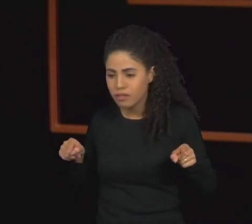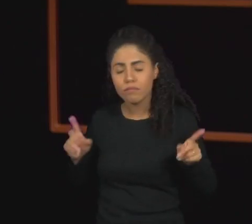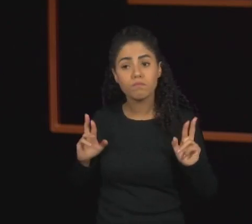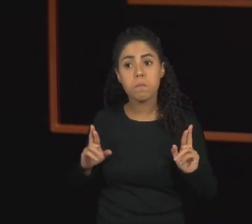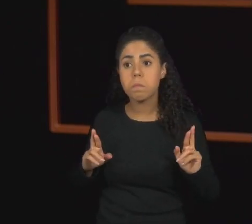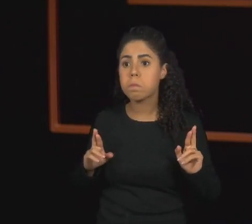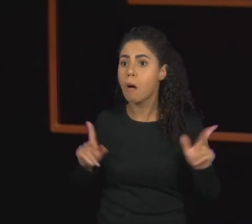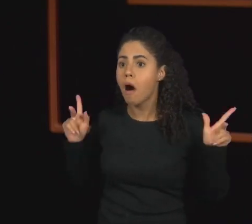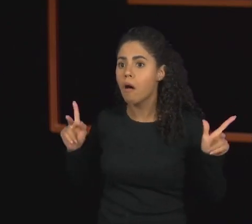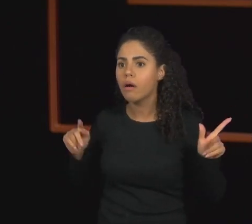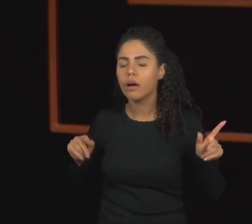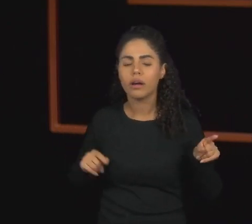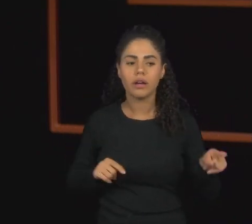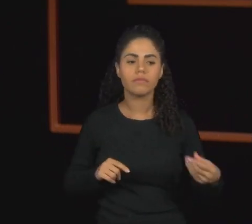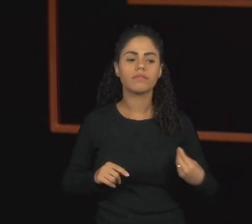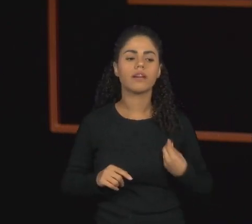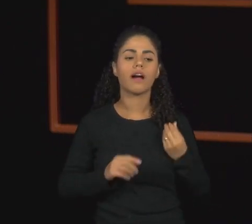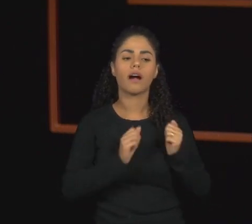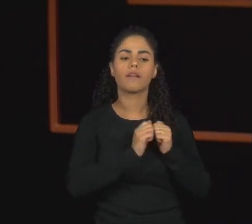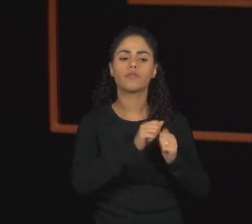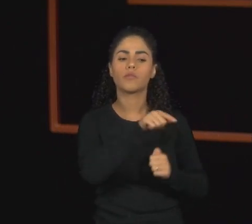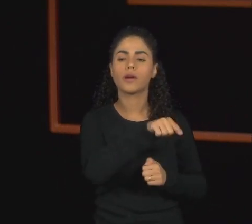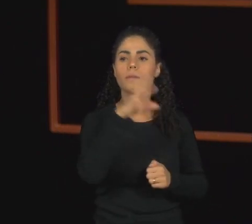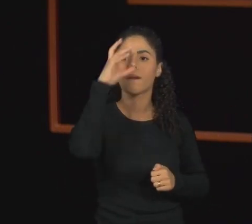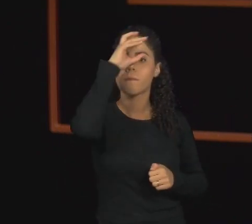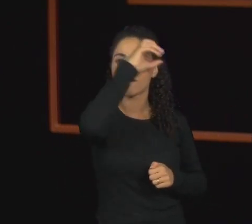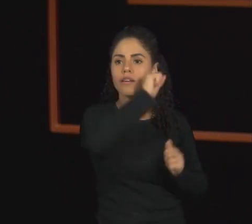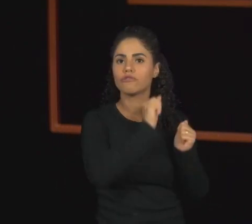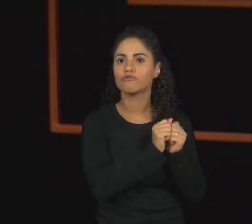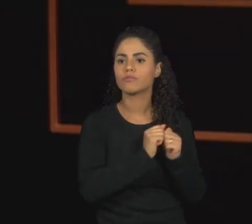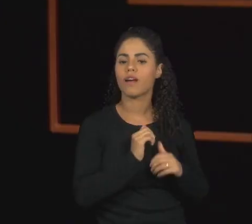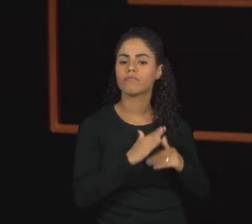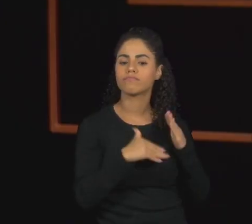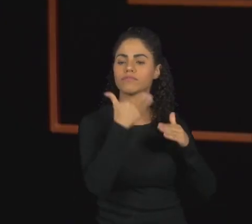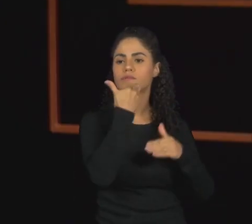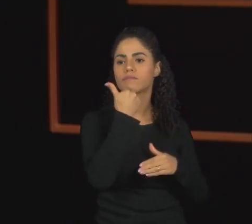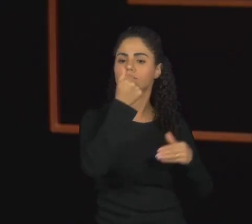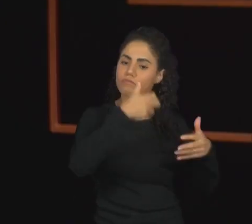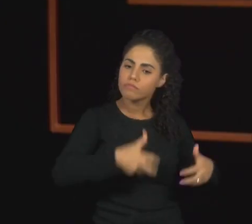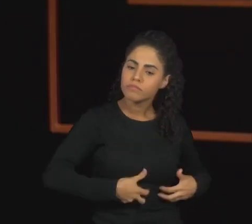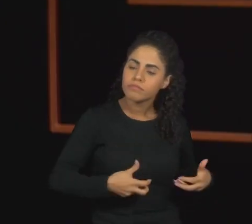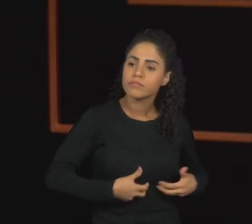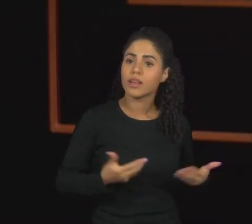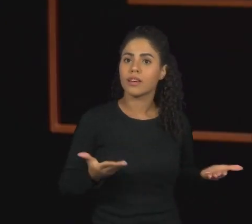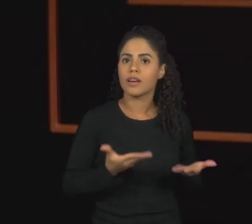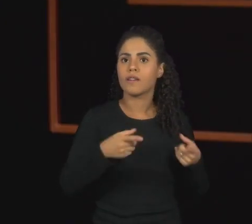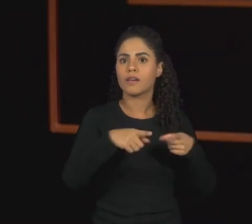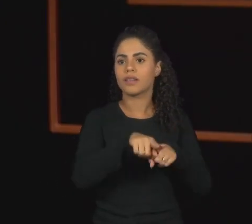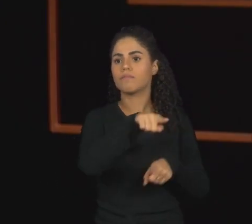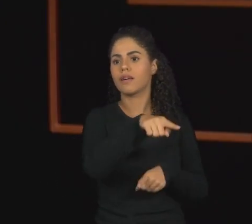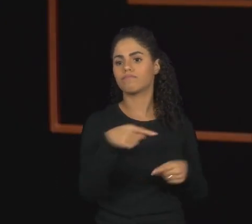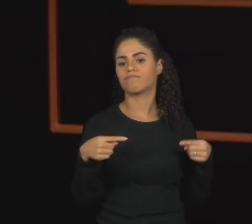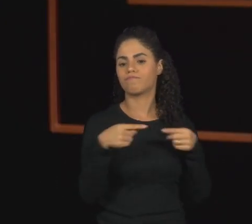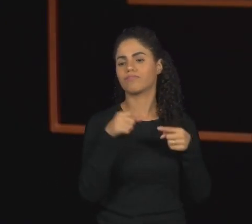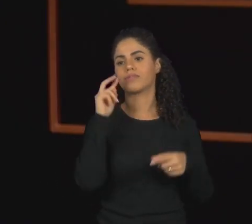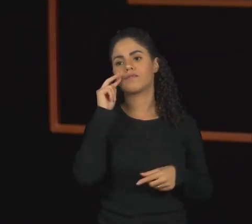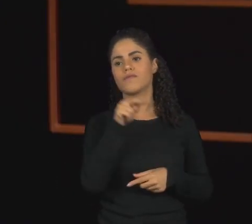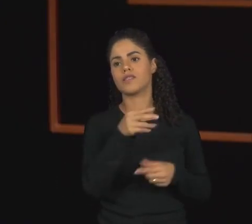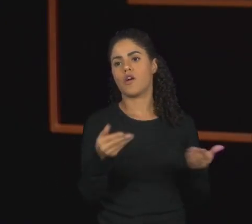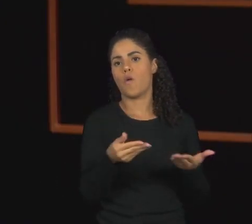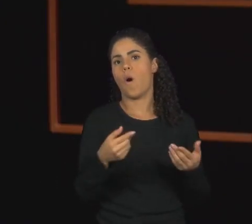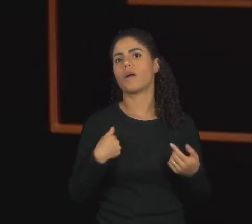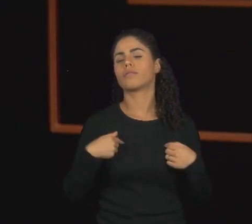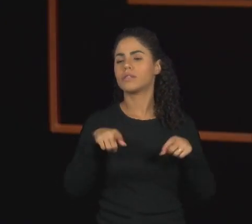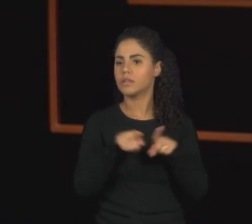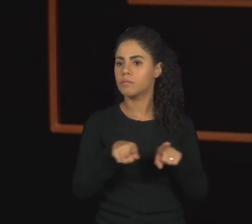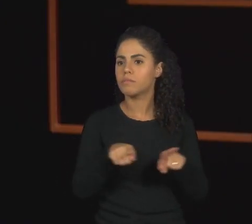me compartilhar um pouco do que eu aprendo com elas e tal. Sempre foi uma das minhas motivações, né? Agora faz mais sentido ainda vendo que eu fui